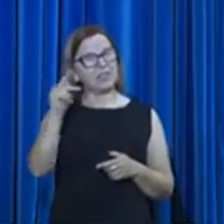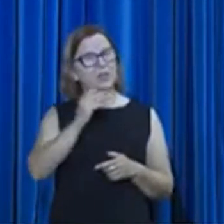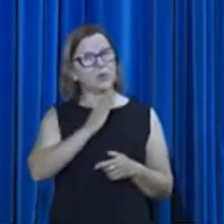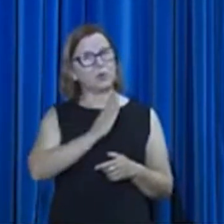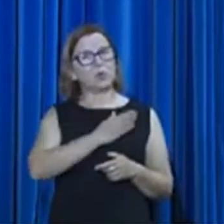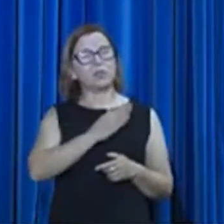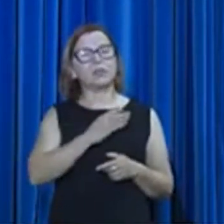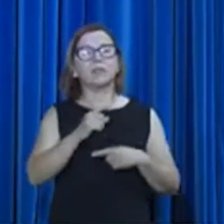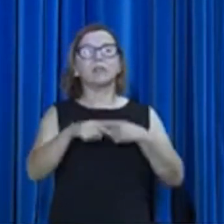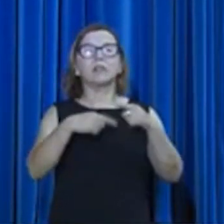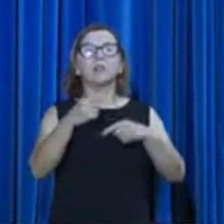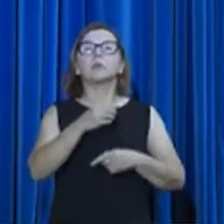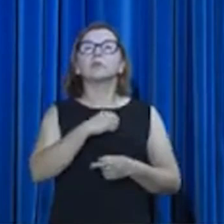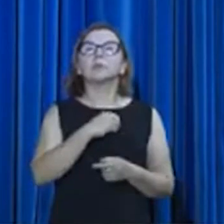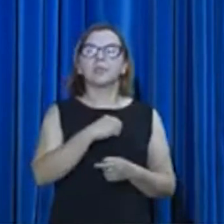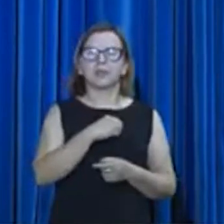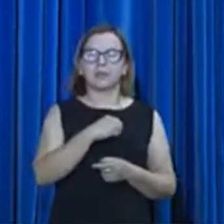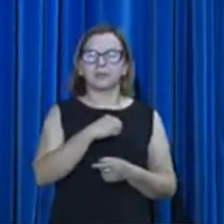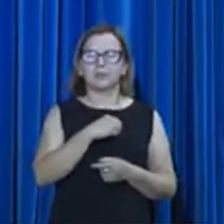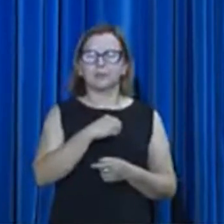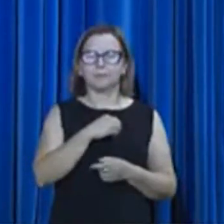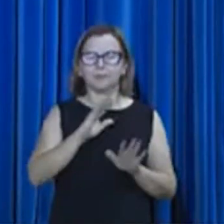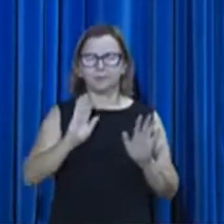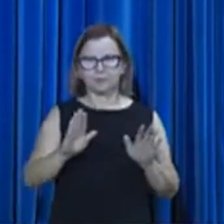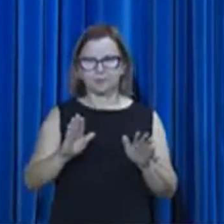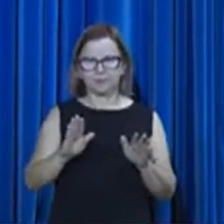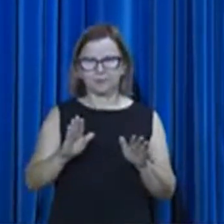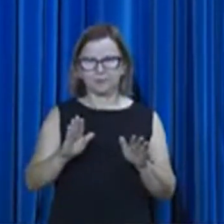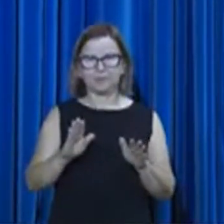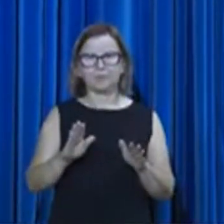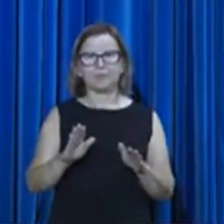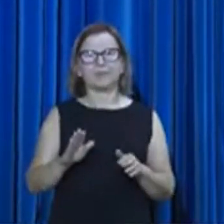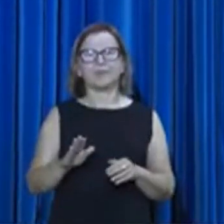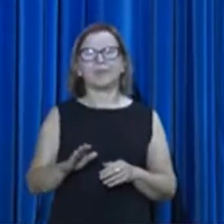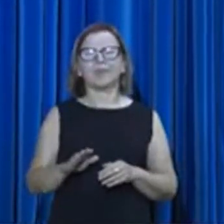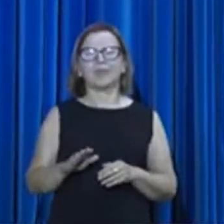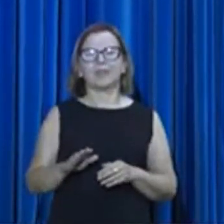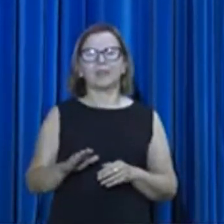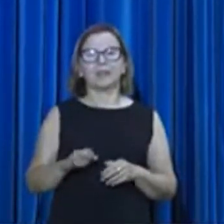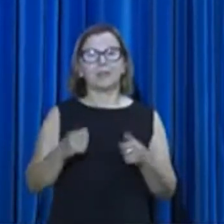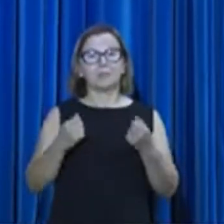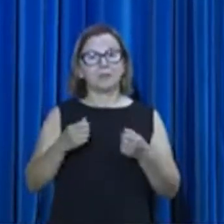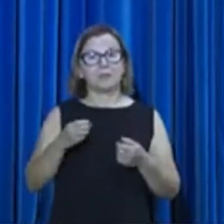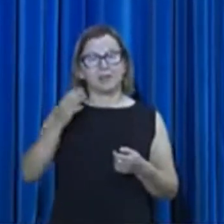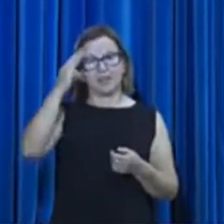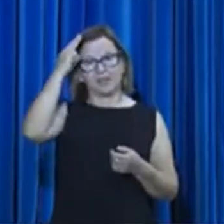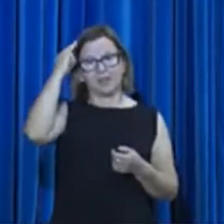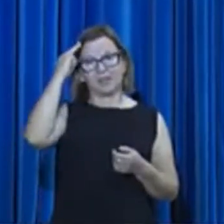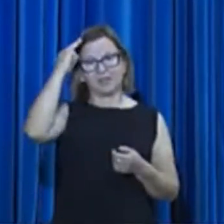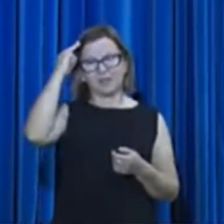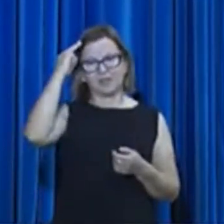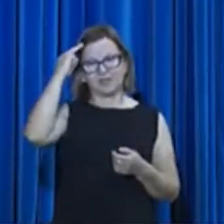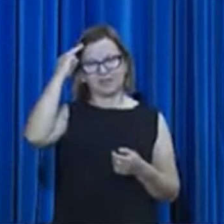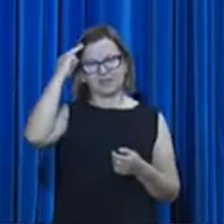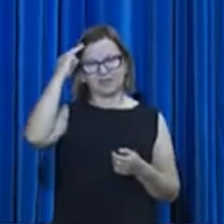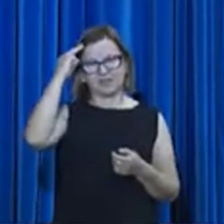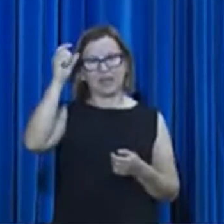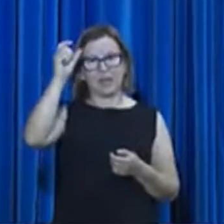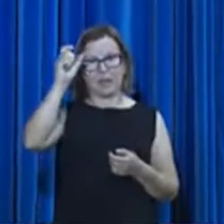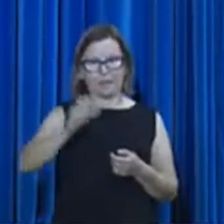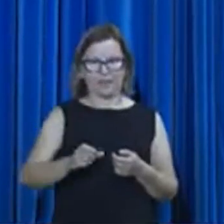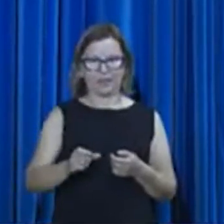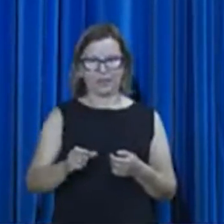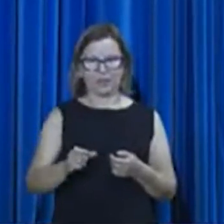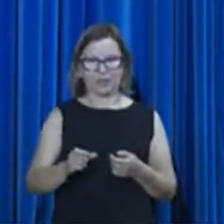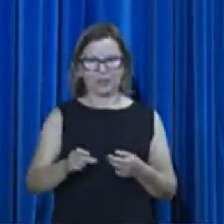pecado? E aqui eu chamo você a refletir sobre a condição de quem vive debaixo do pecado